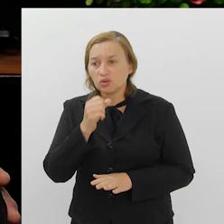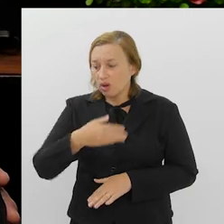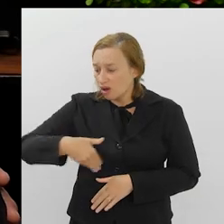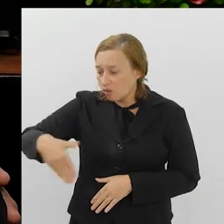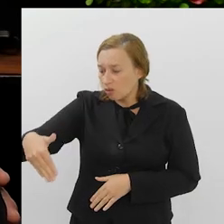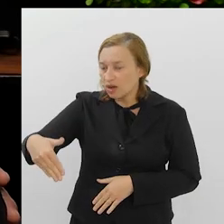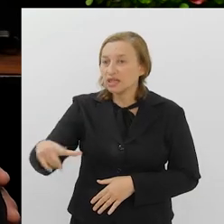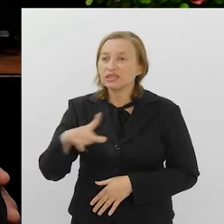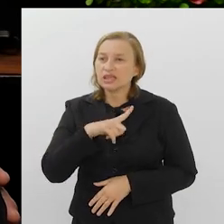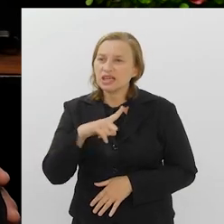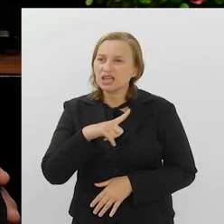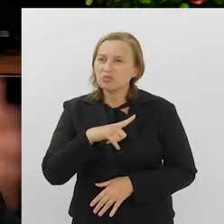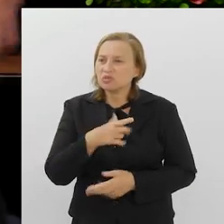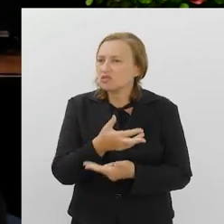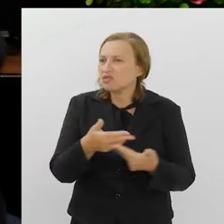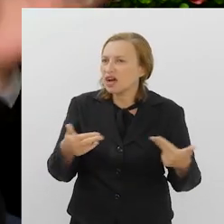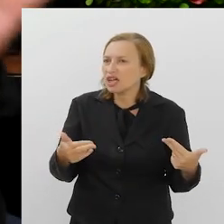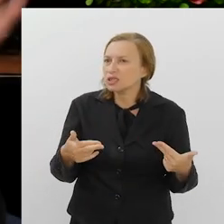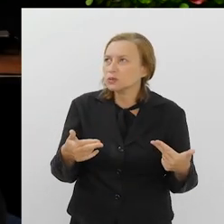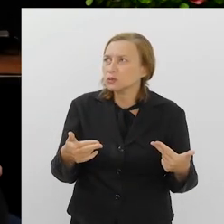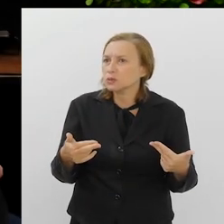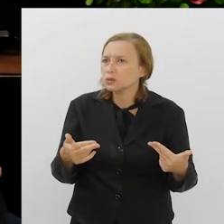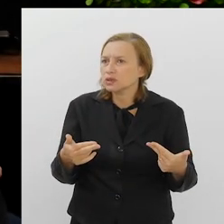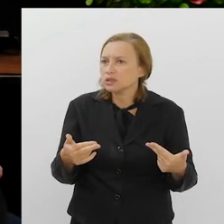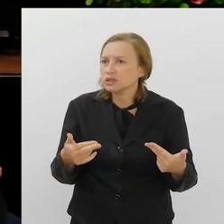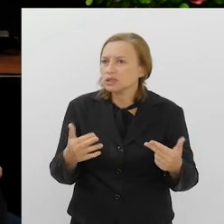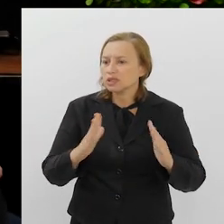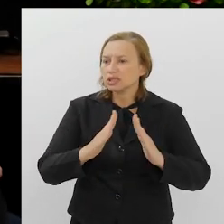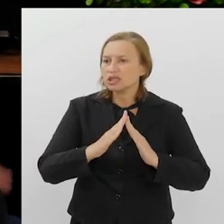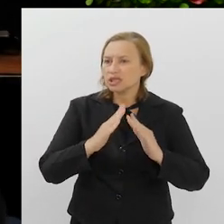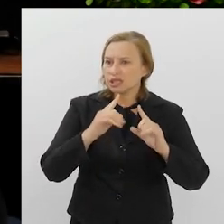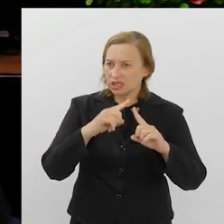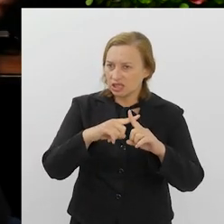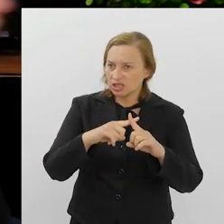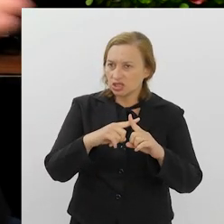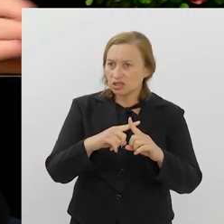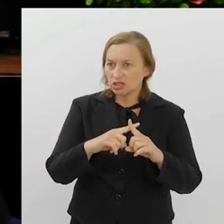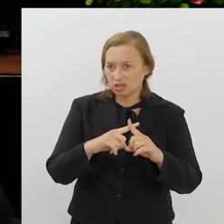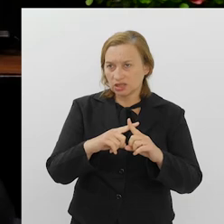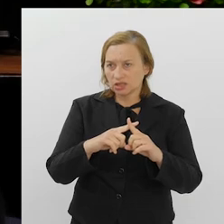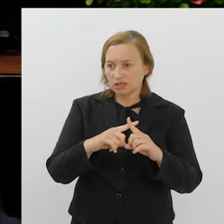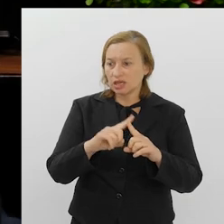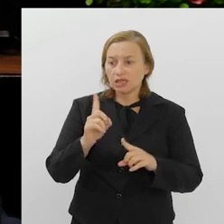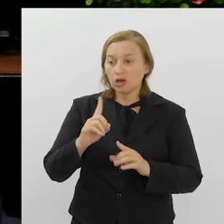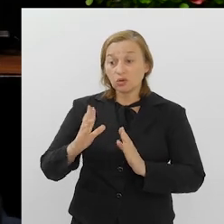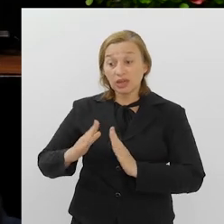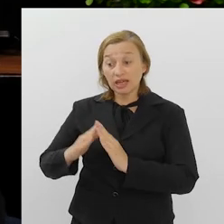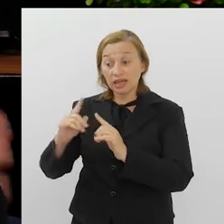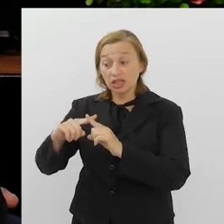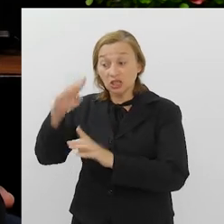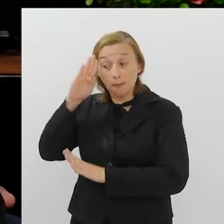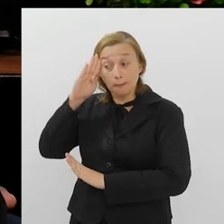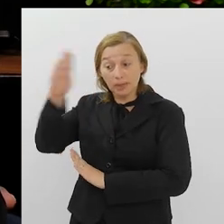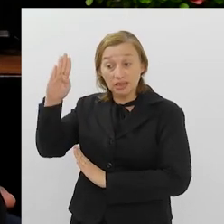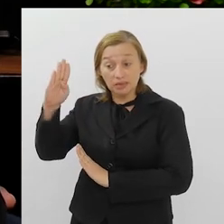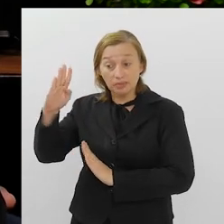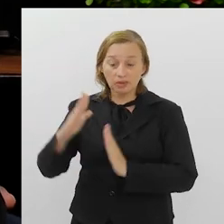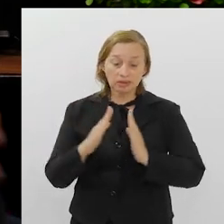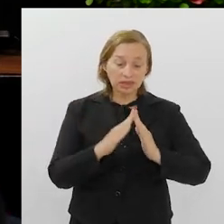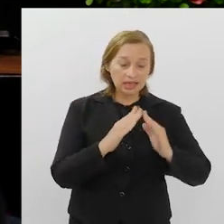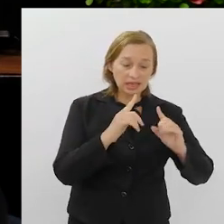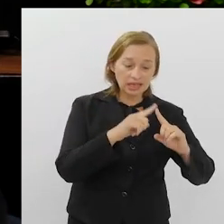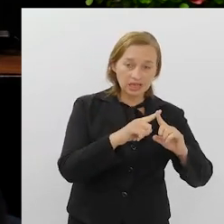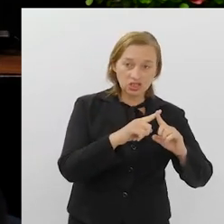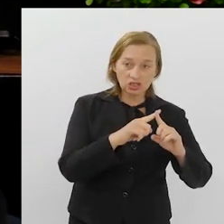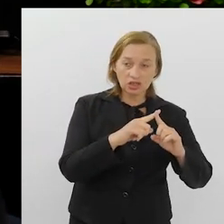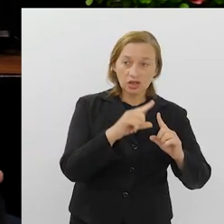agora né nós teremos em várias eh capelas da igreja não no templo lá as capelas que